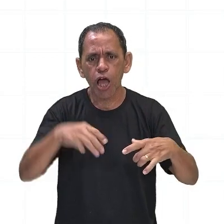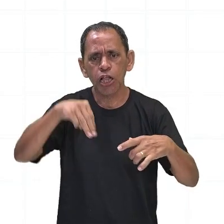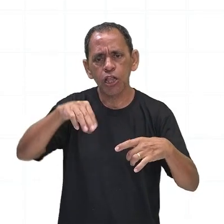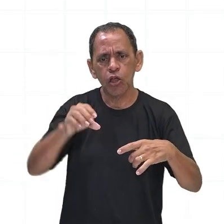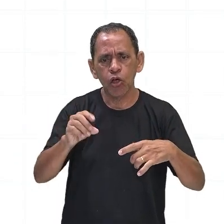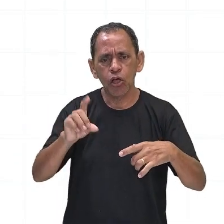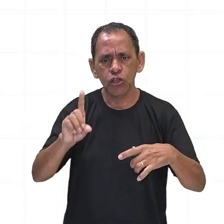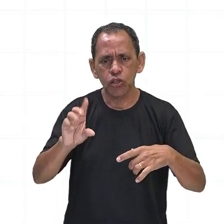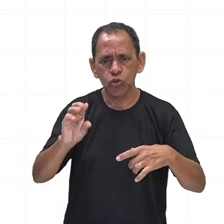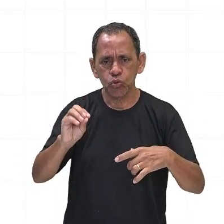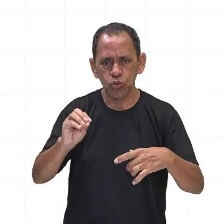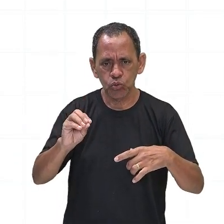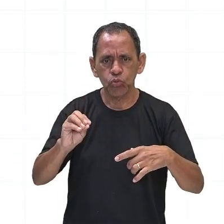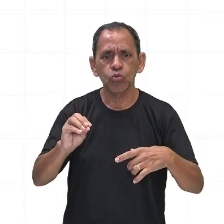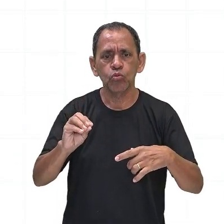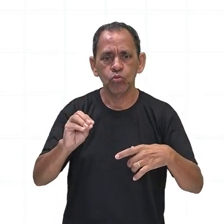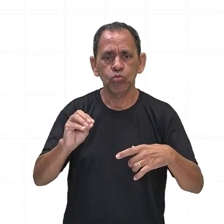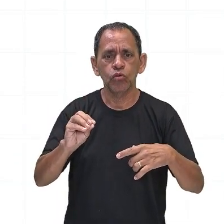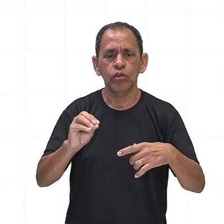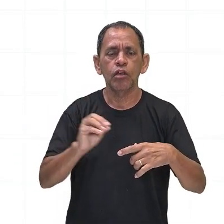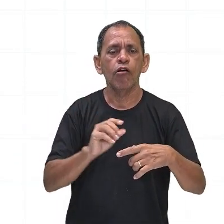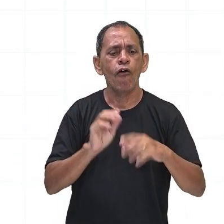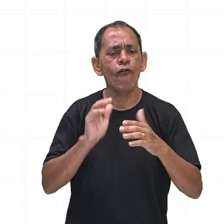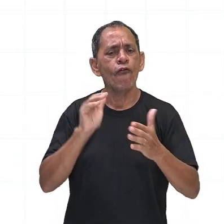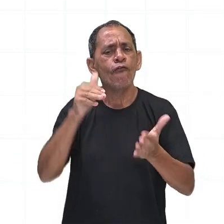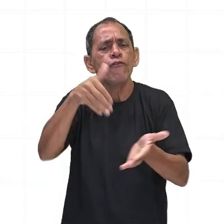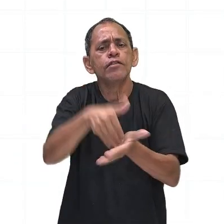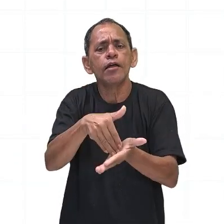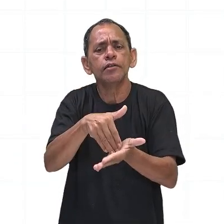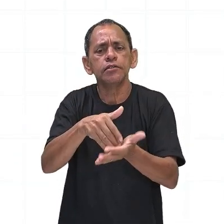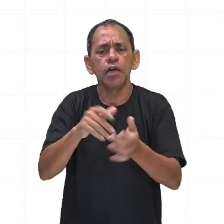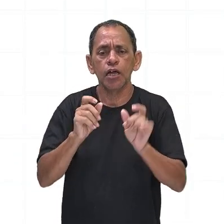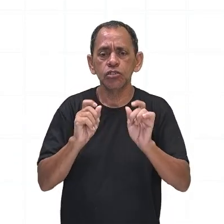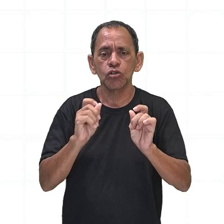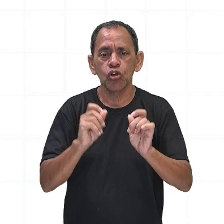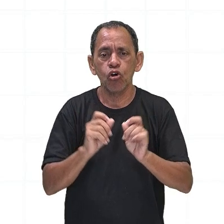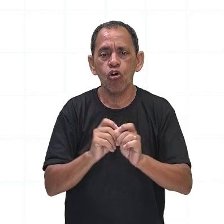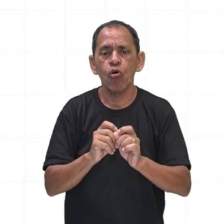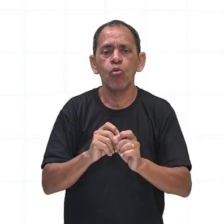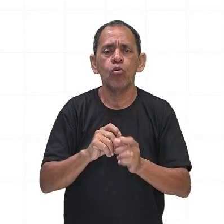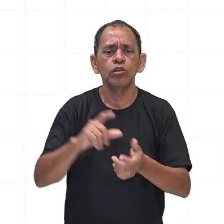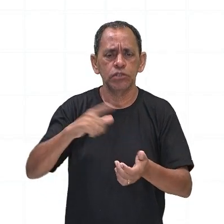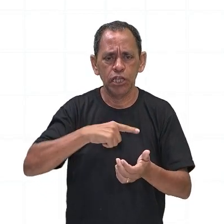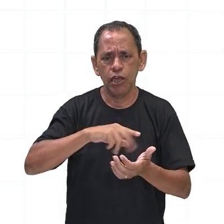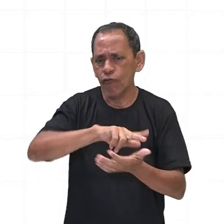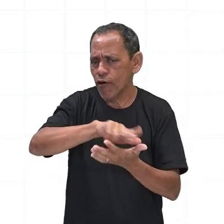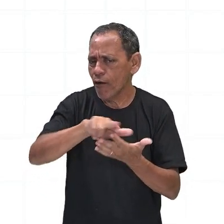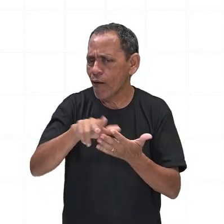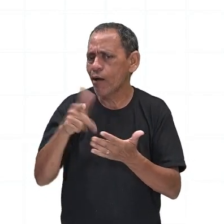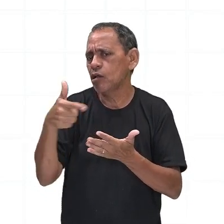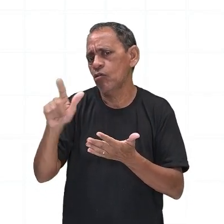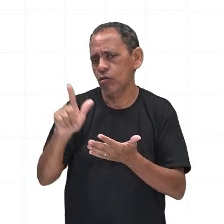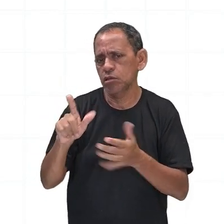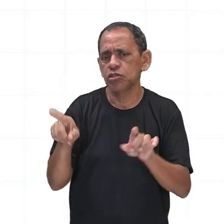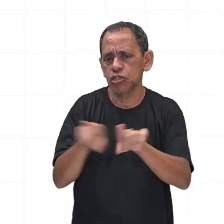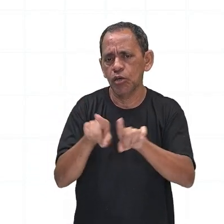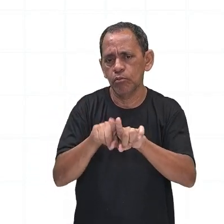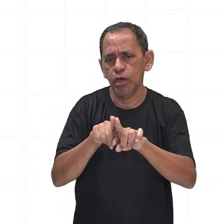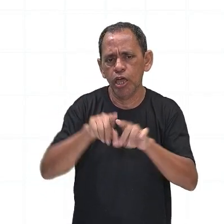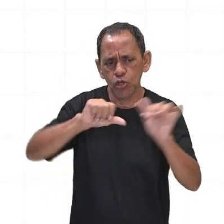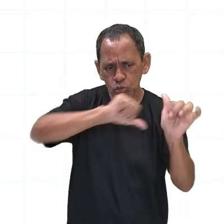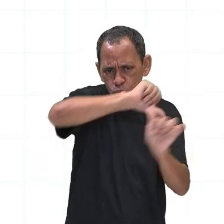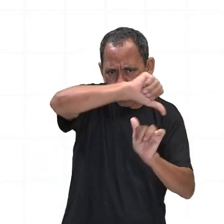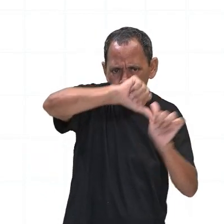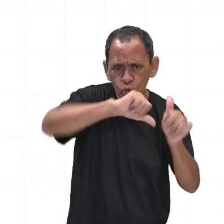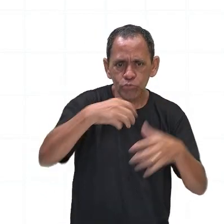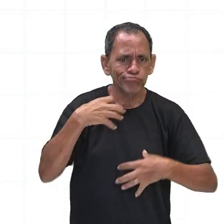certo? Pode ser também finalidade, tantas outras que nós temos aí com o adjunto adverbial. Ou, em outras palavras, que modifica o sentido